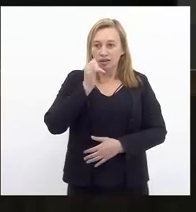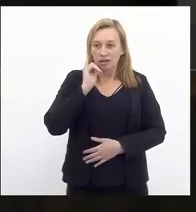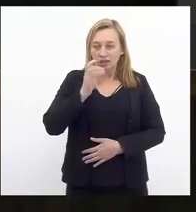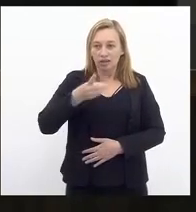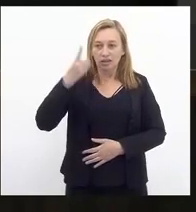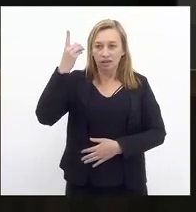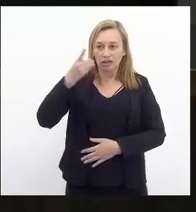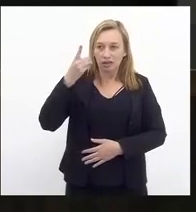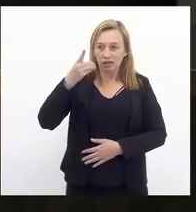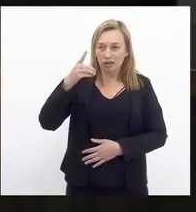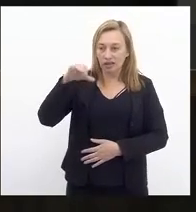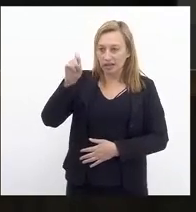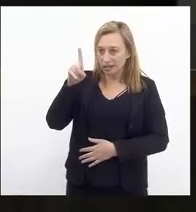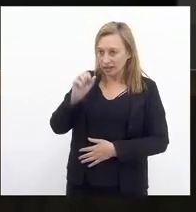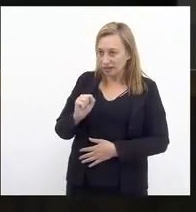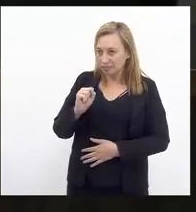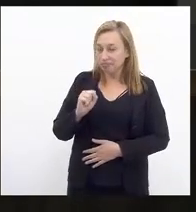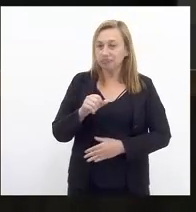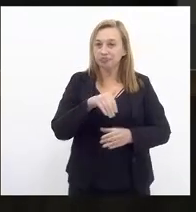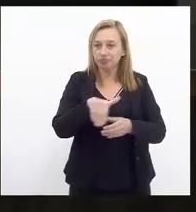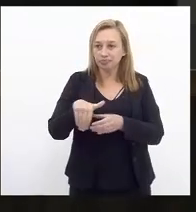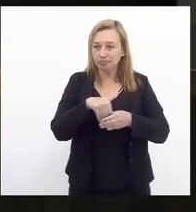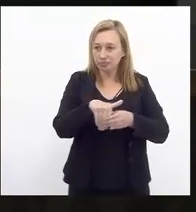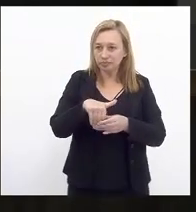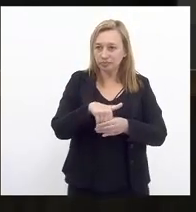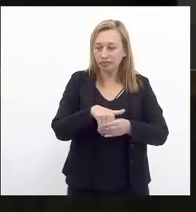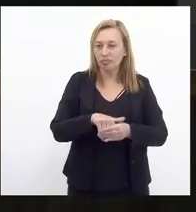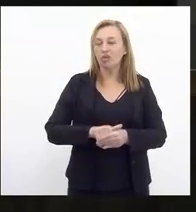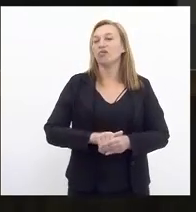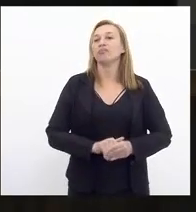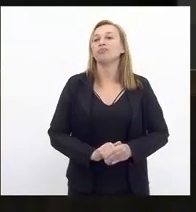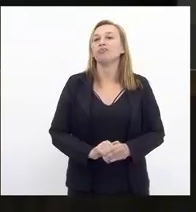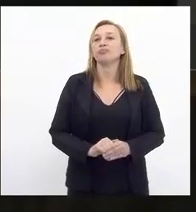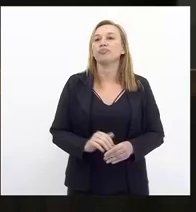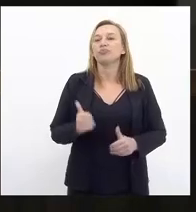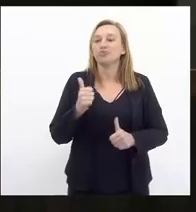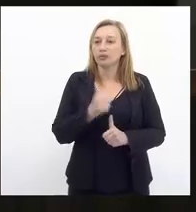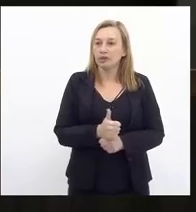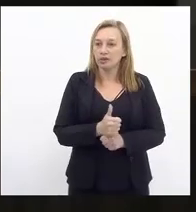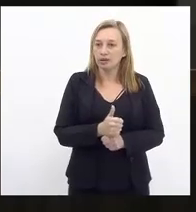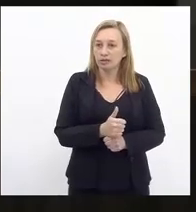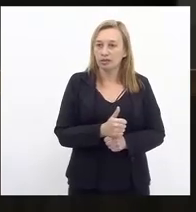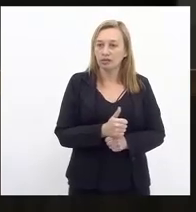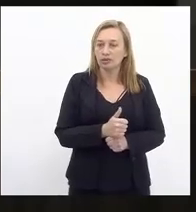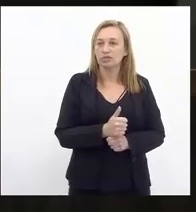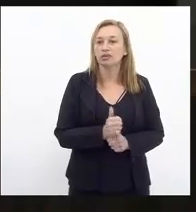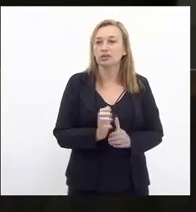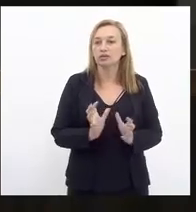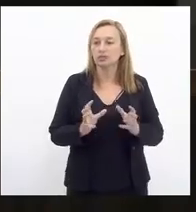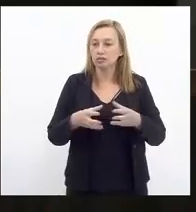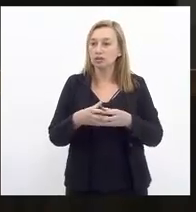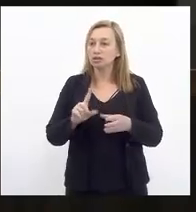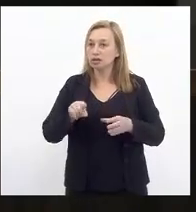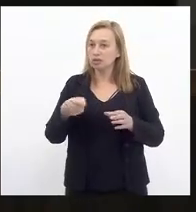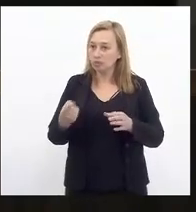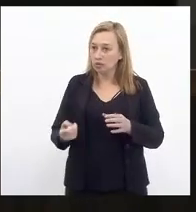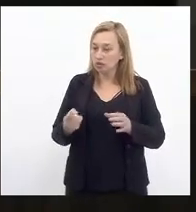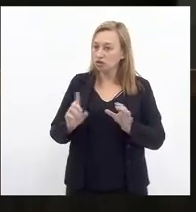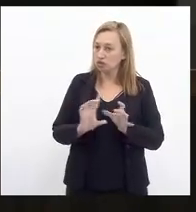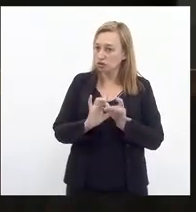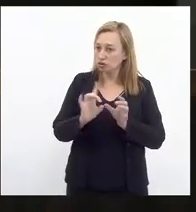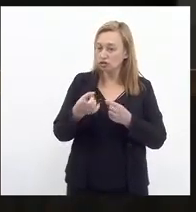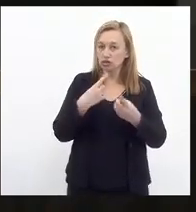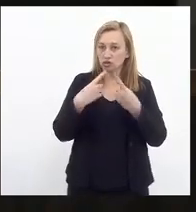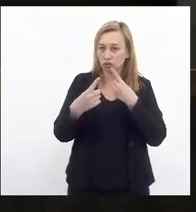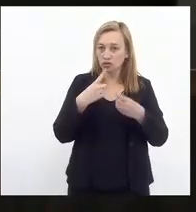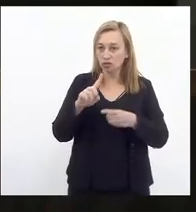Deputado Márcio canela vamos votar nominalmente em votação substitutivo da comissão e vamos abrir para discussão